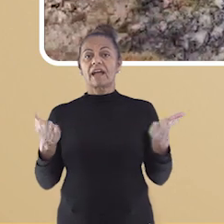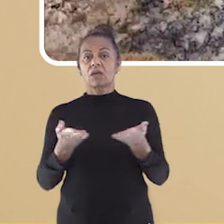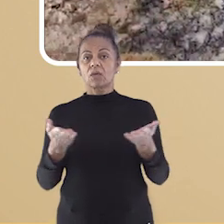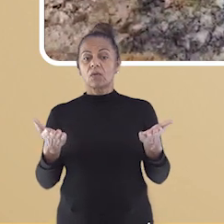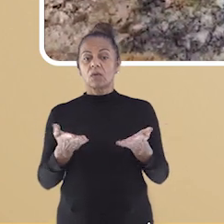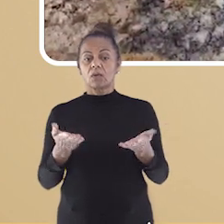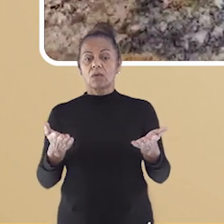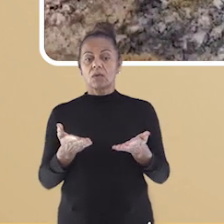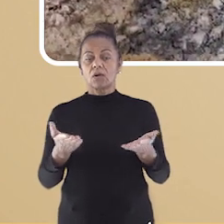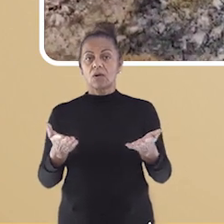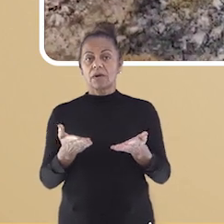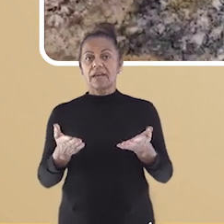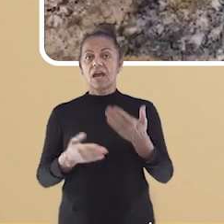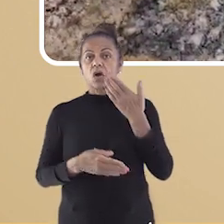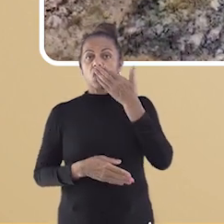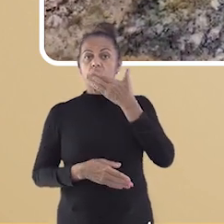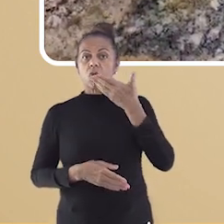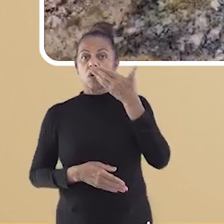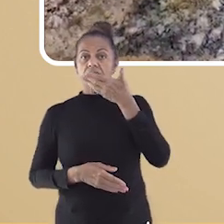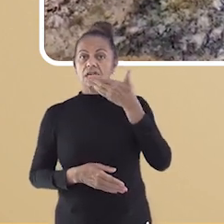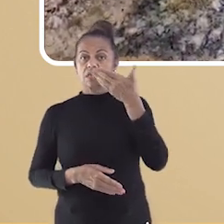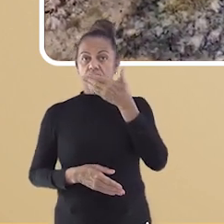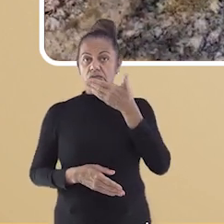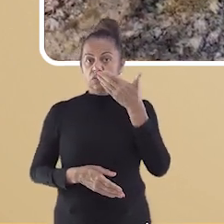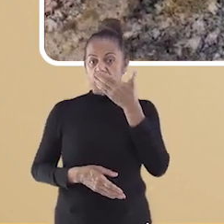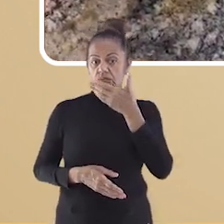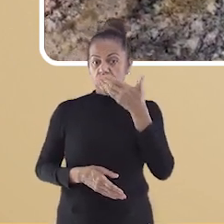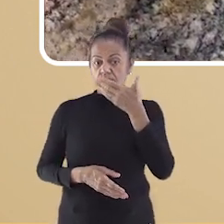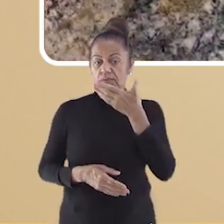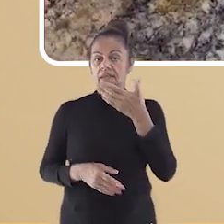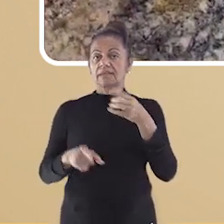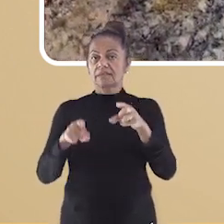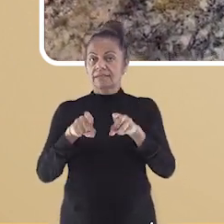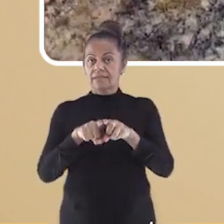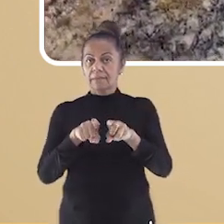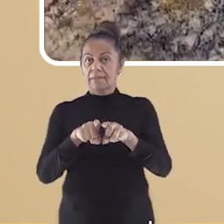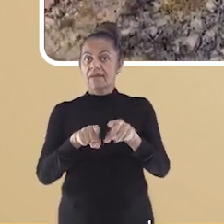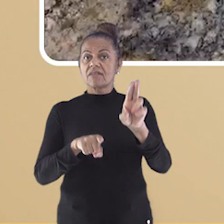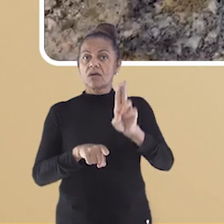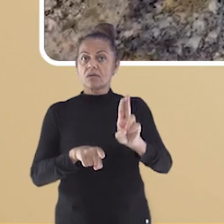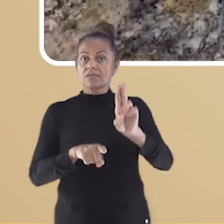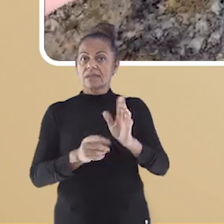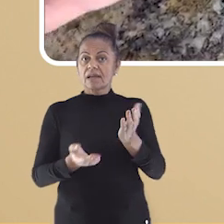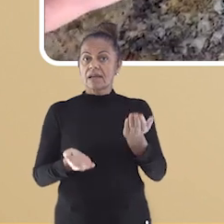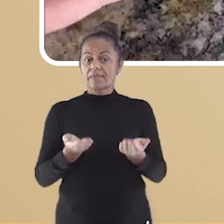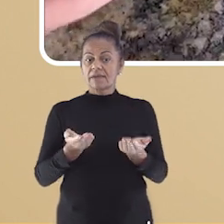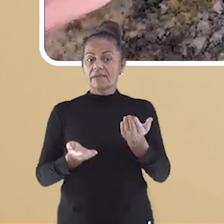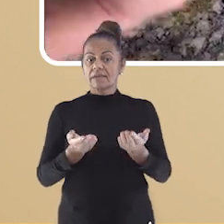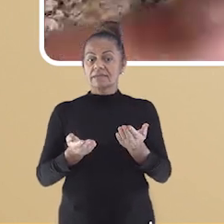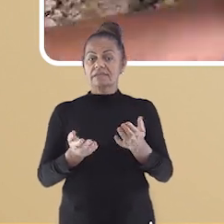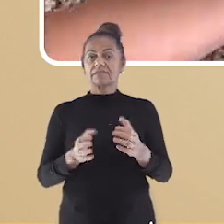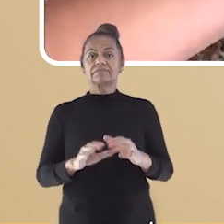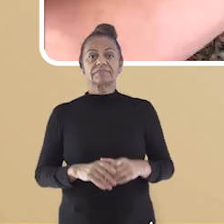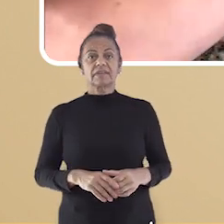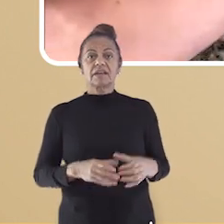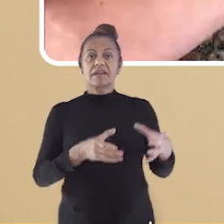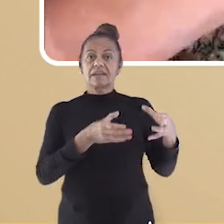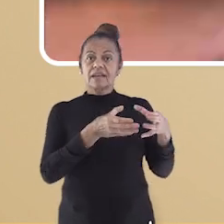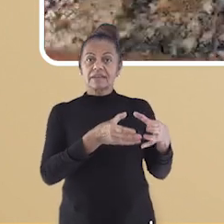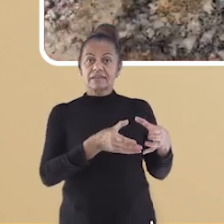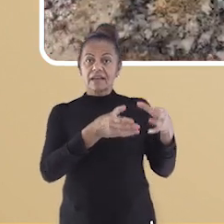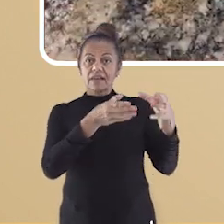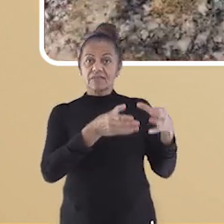Agora vamos medir a massa do açúcar. Novamente vou usar a balança e essa